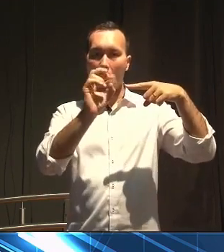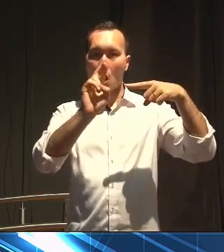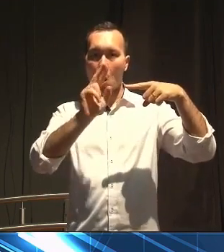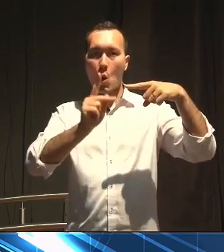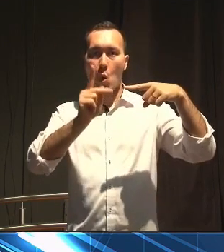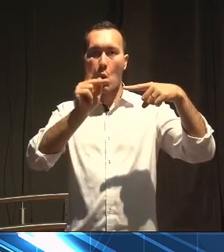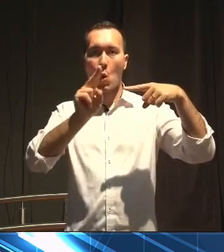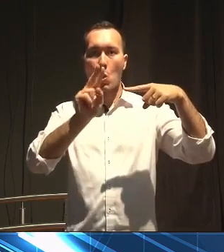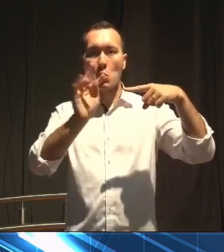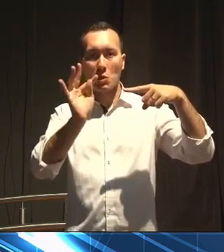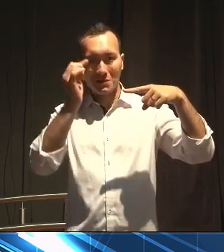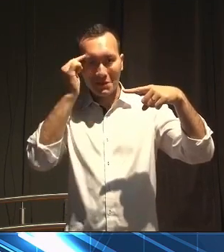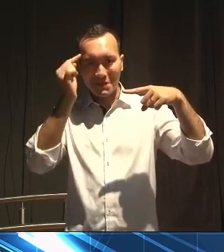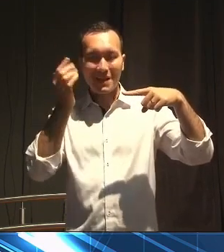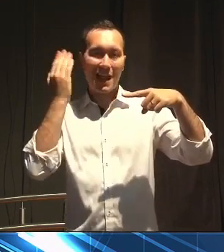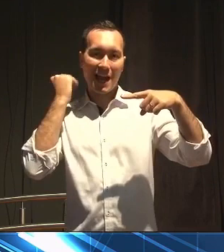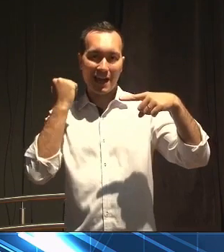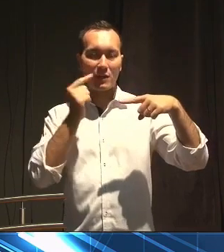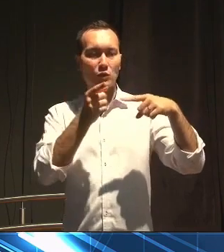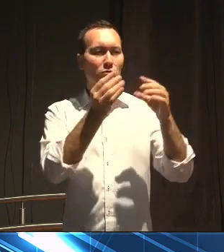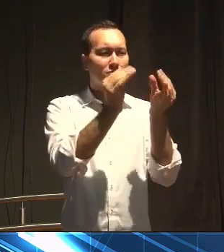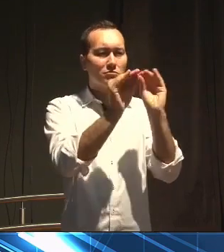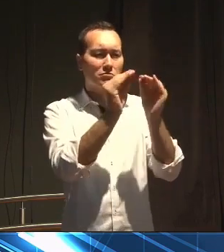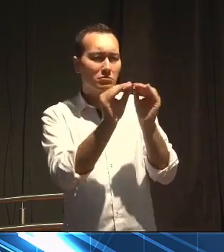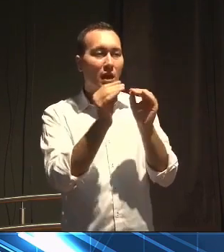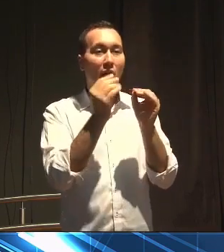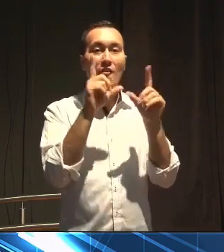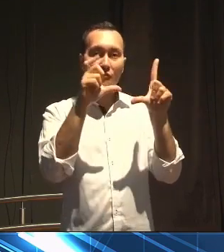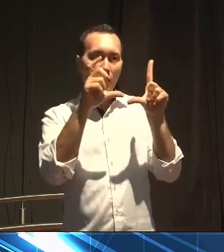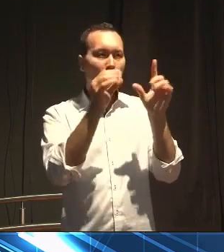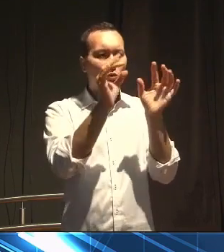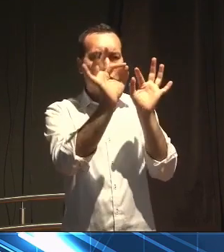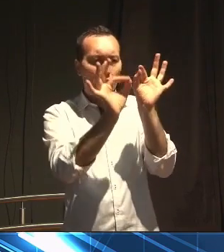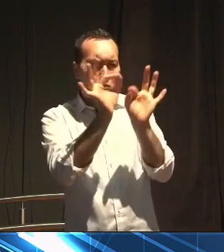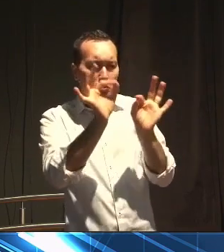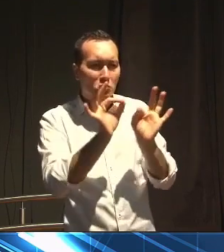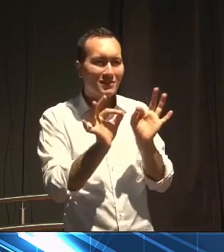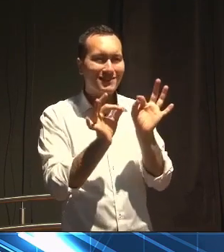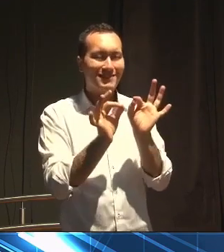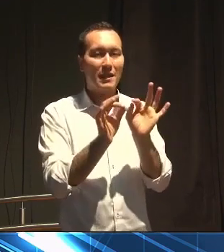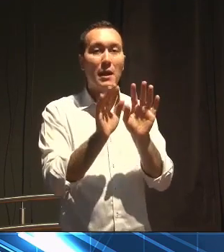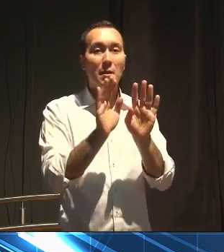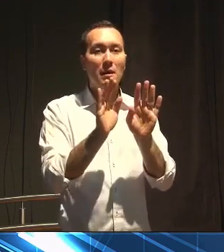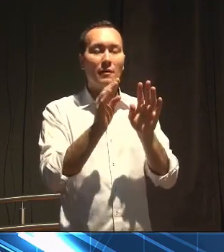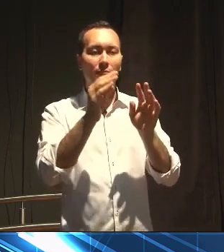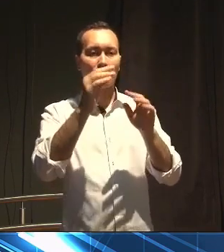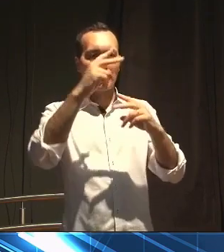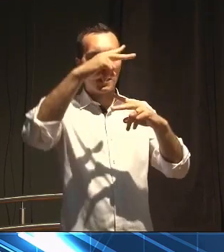Para usar aqueles filtros duvidosos do Instagram, vocês lembram que não dava para tirar a borda? Gente,